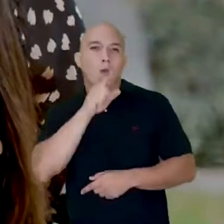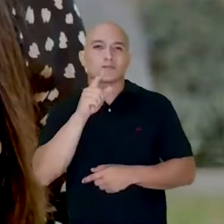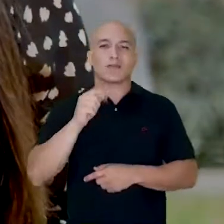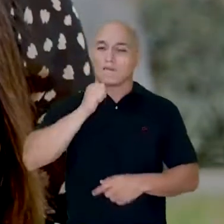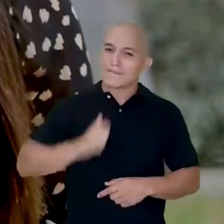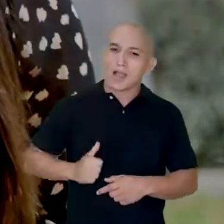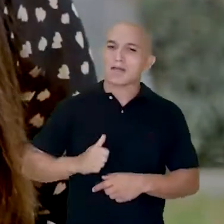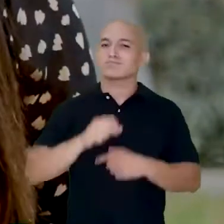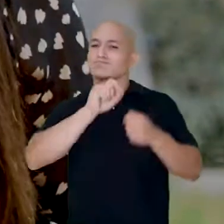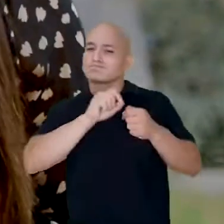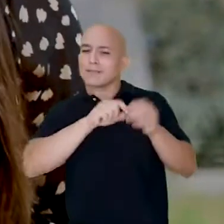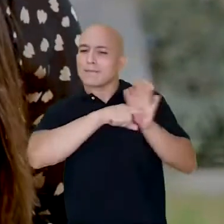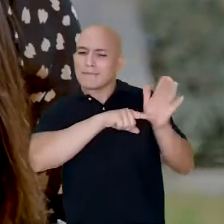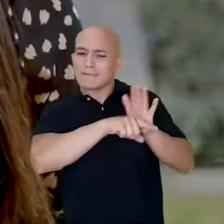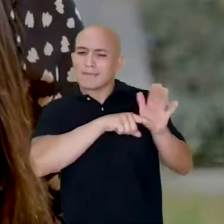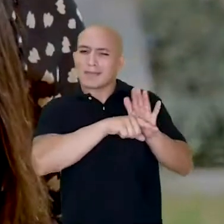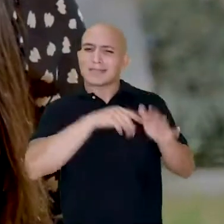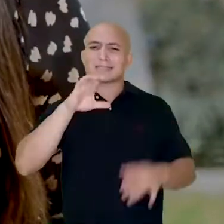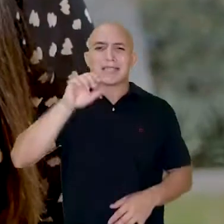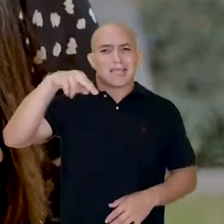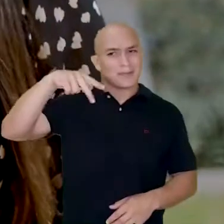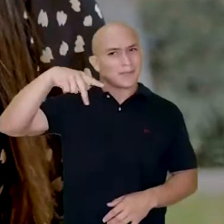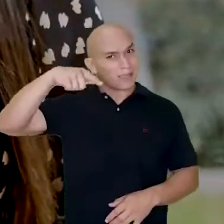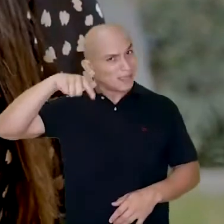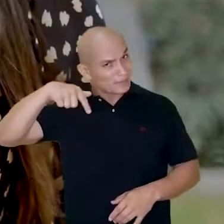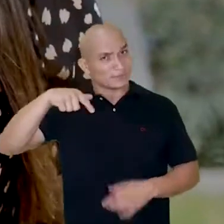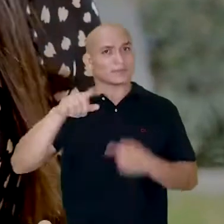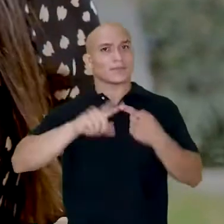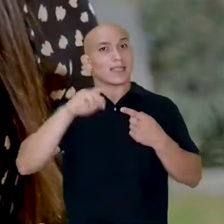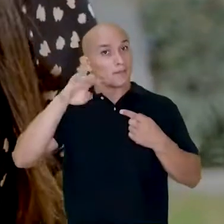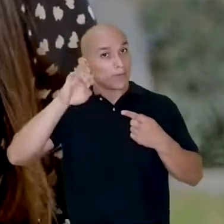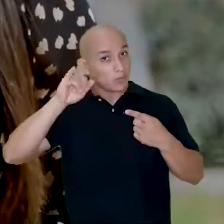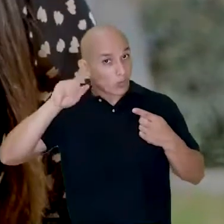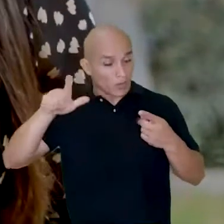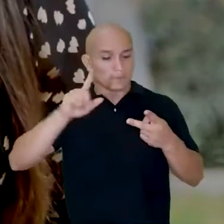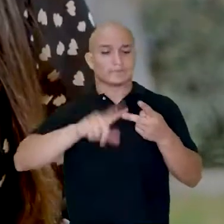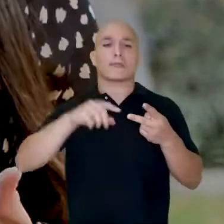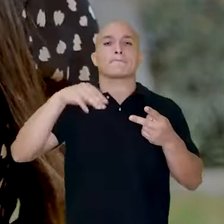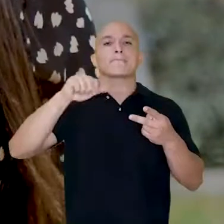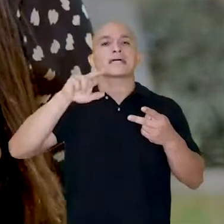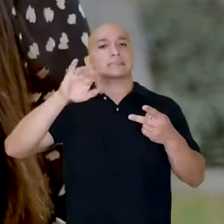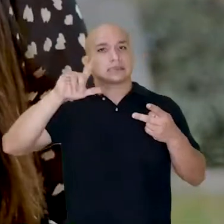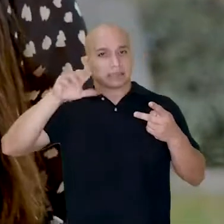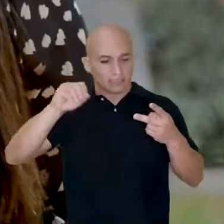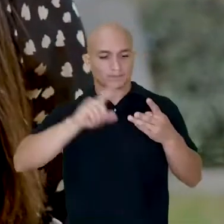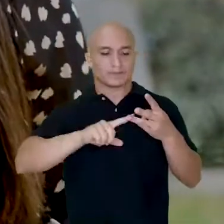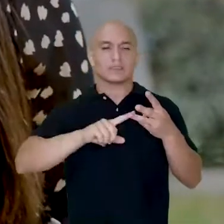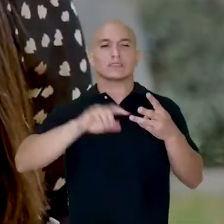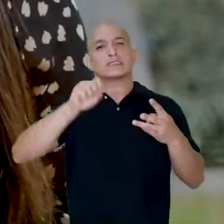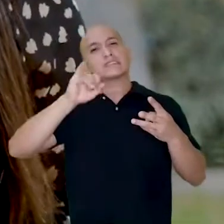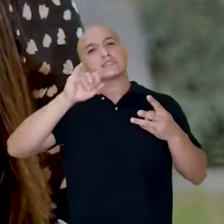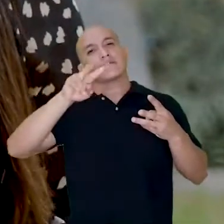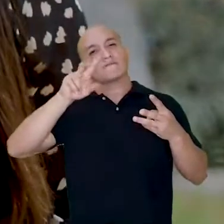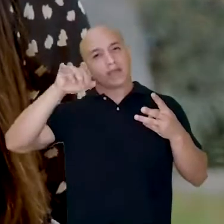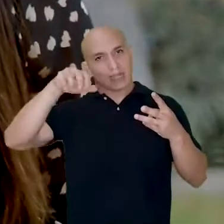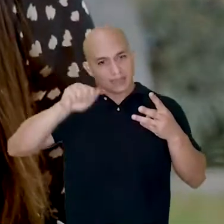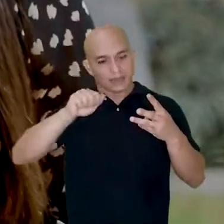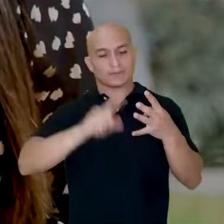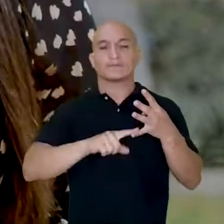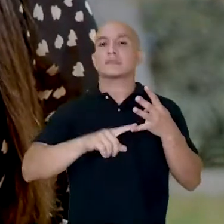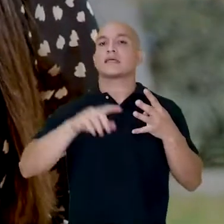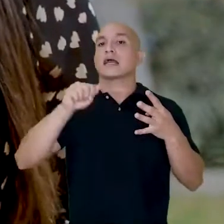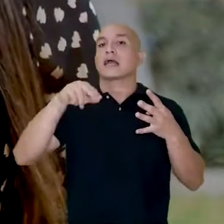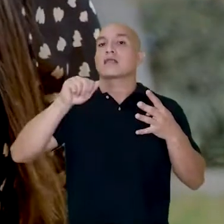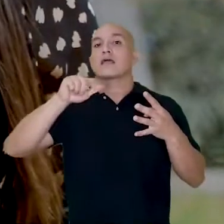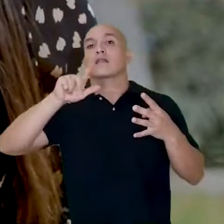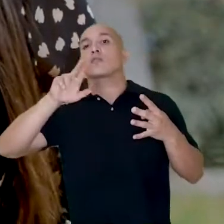com bolsas de produtividade e pesquisa da CNPq. São eles Emanuel Gomes de Moura, Marcelo Cheche Galves, Silvana Maria Pantoja